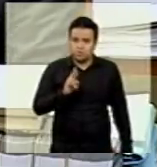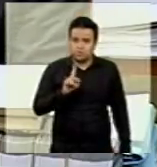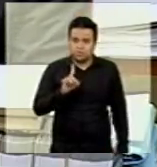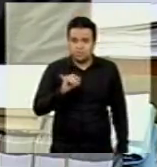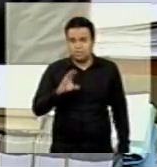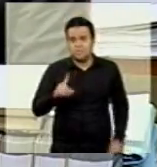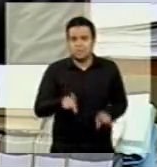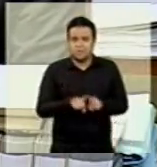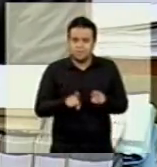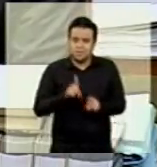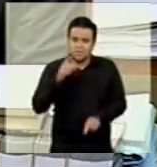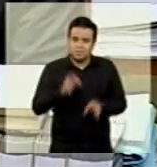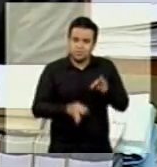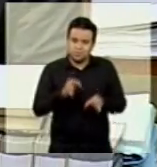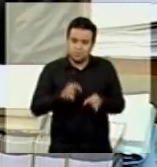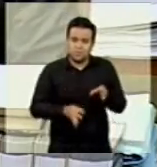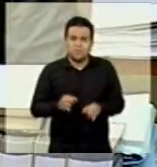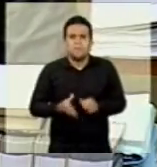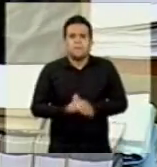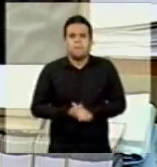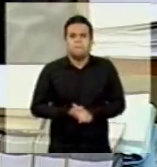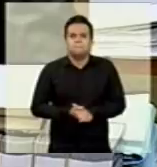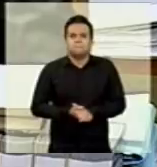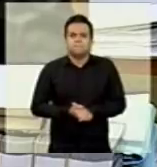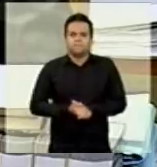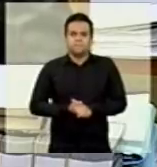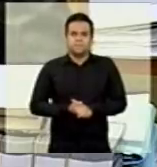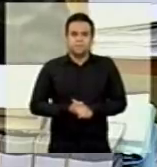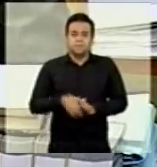sendo julgados por magistrados